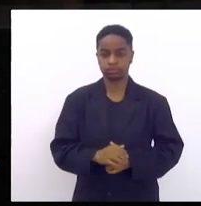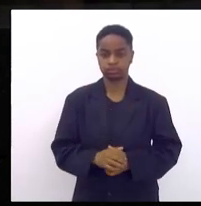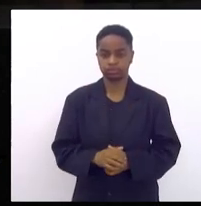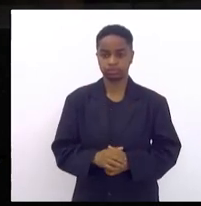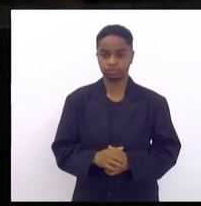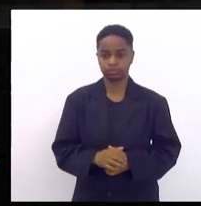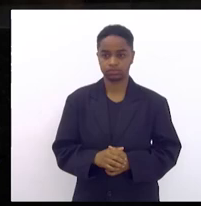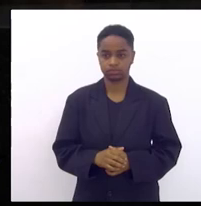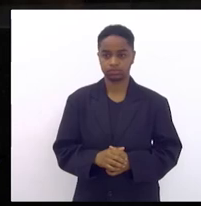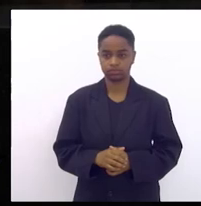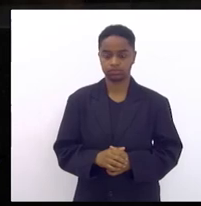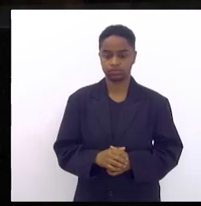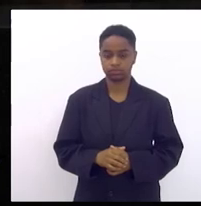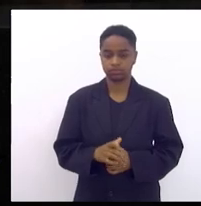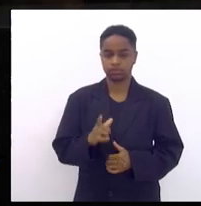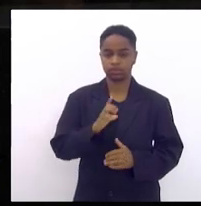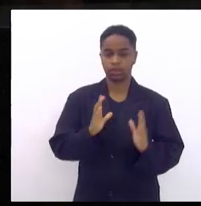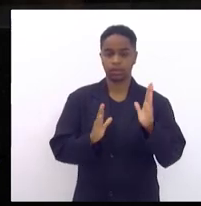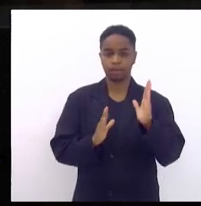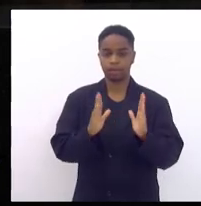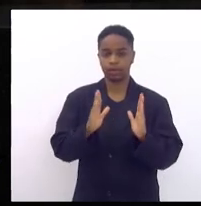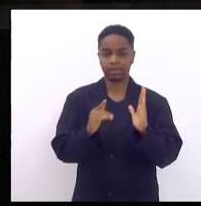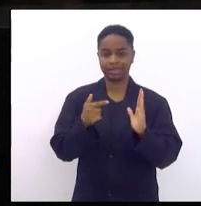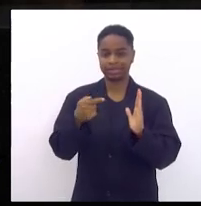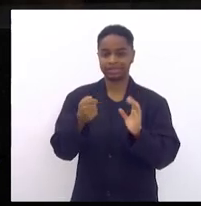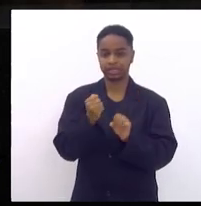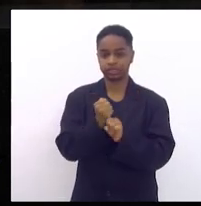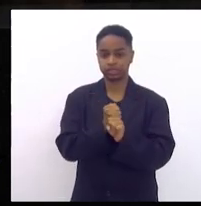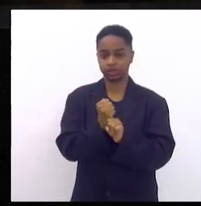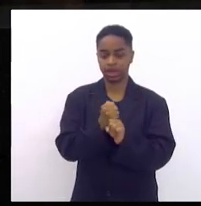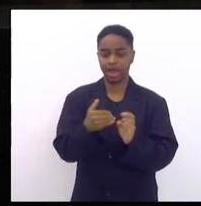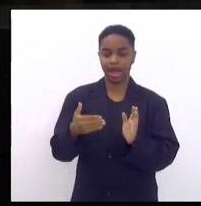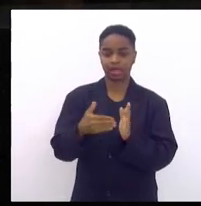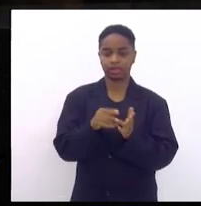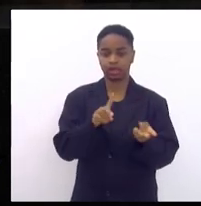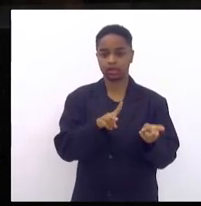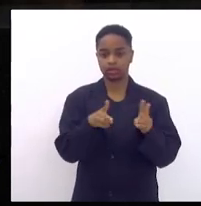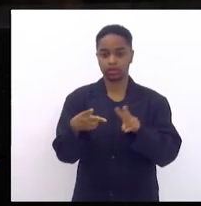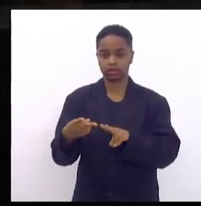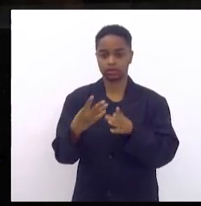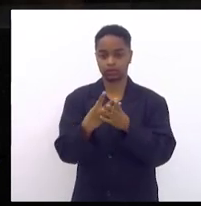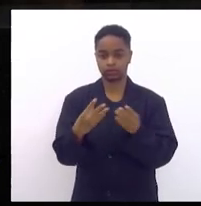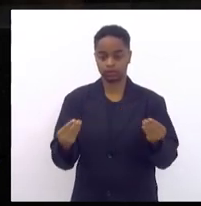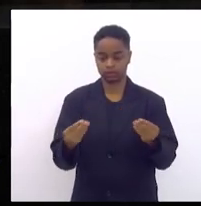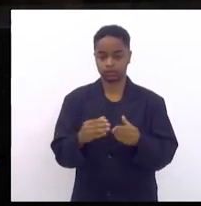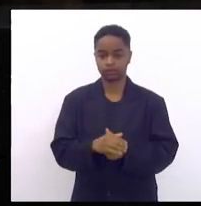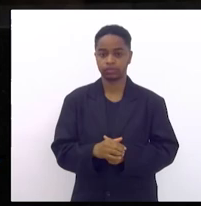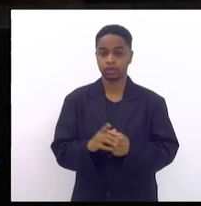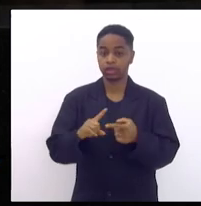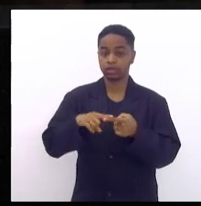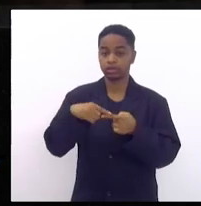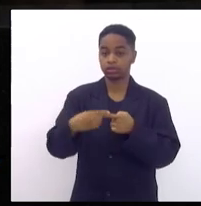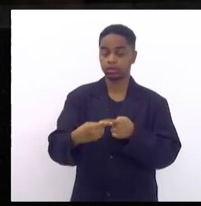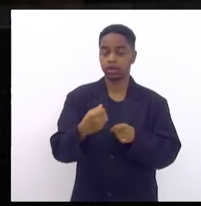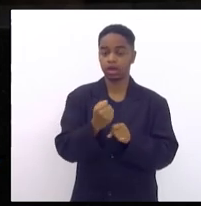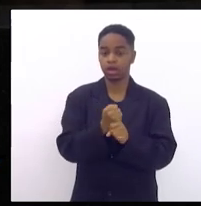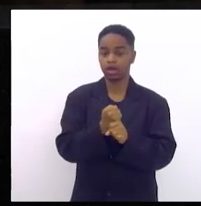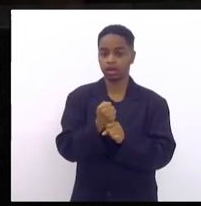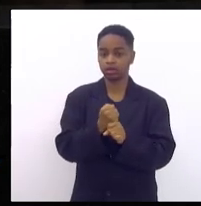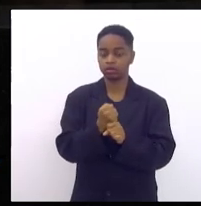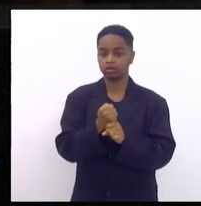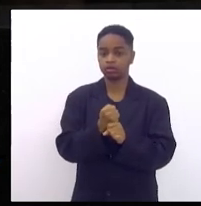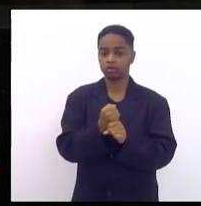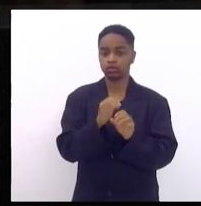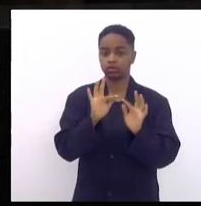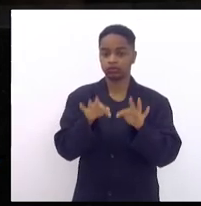Durarão 7 anos de transição. Estarão extintos no final